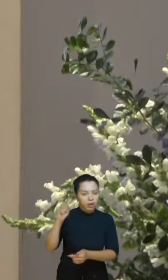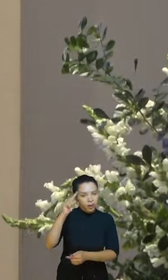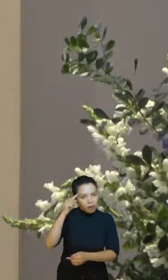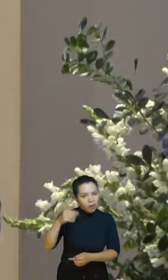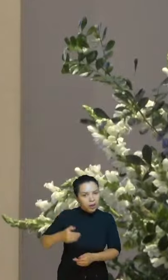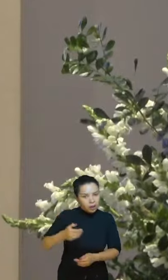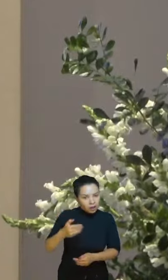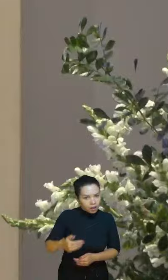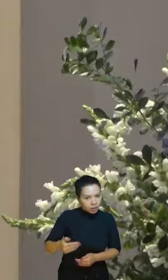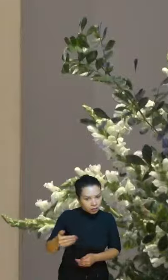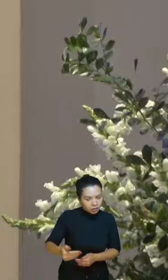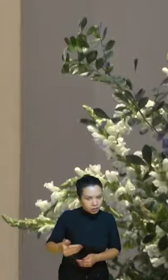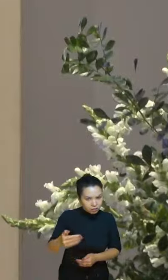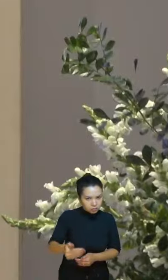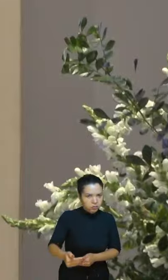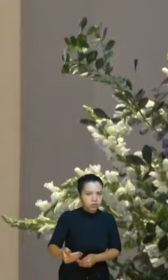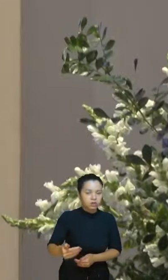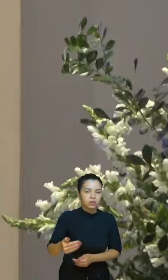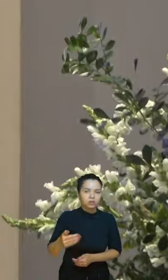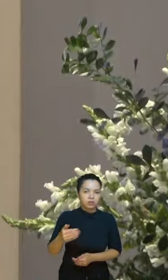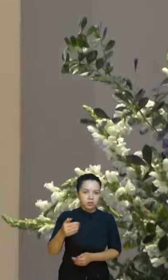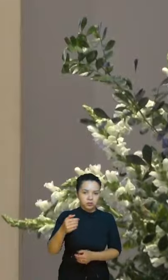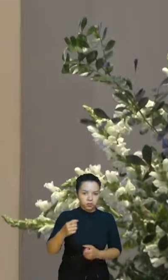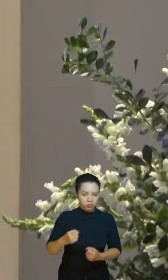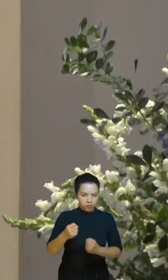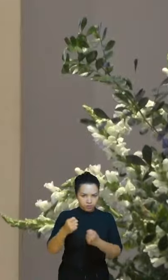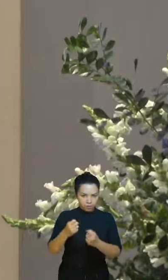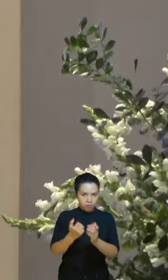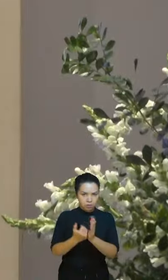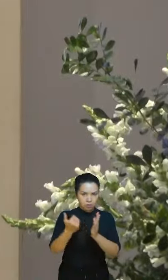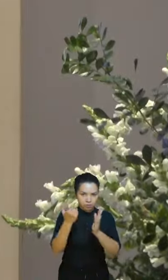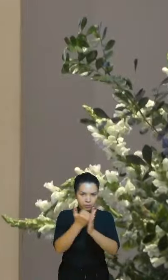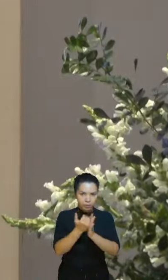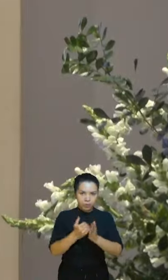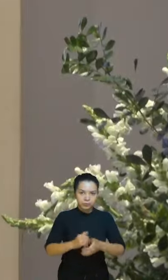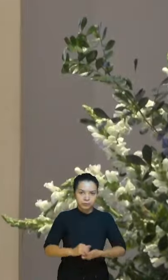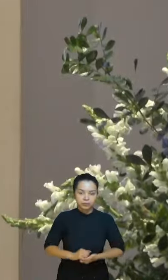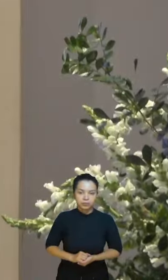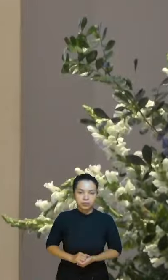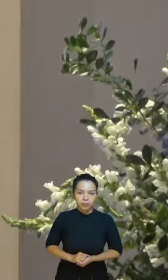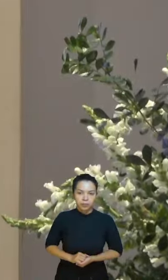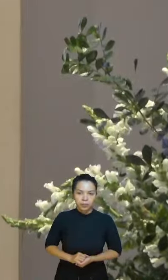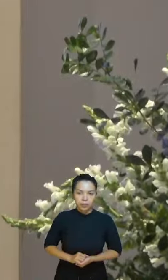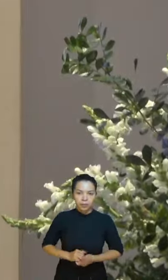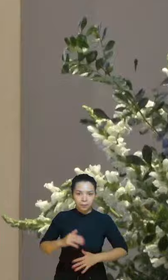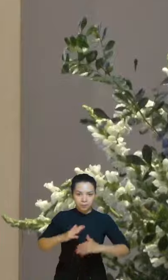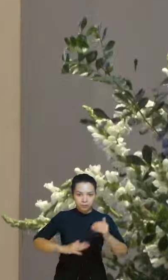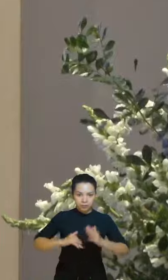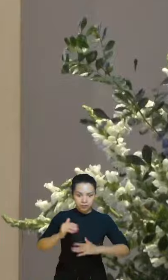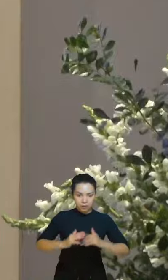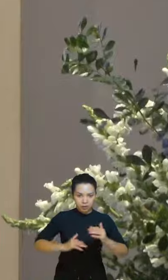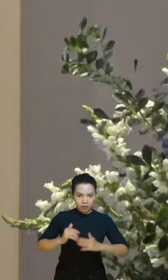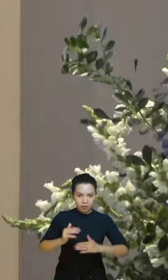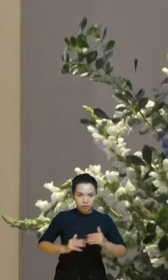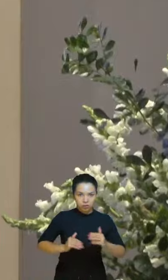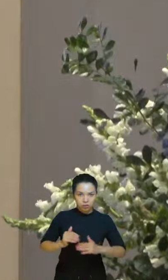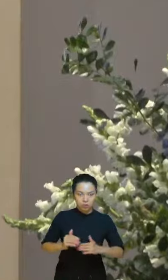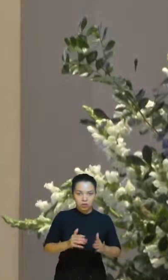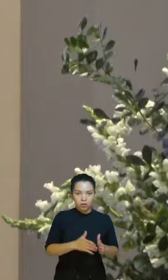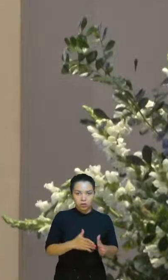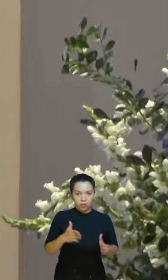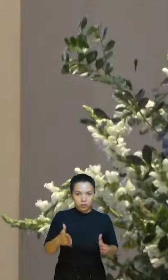ajuizadas com maior intensidade fomento às práticas de autocomposição ontem esteve